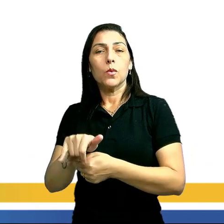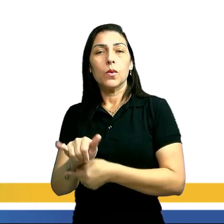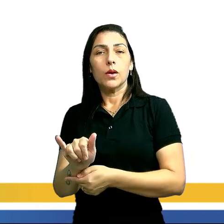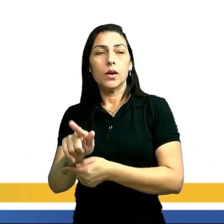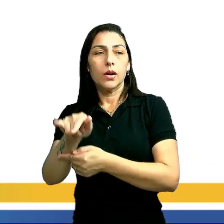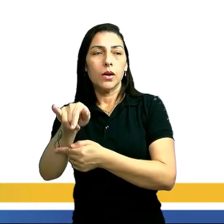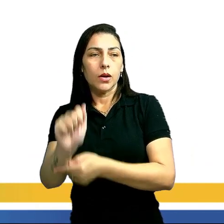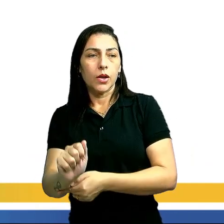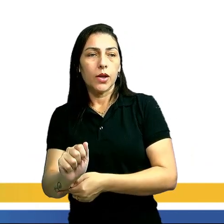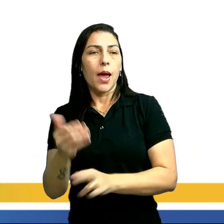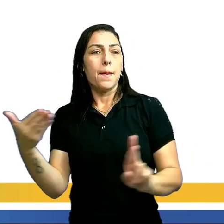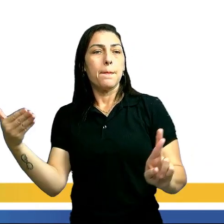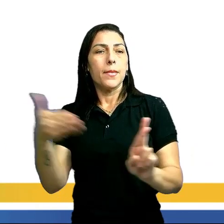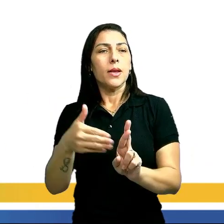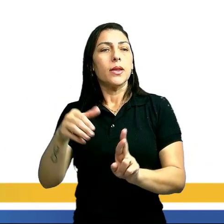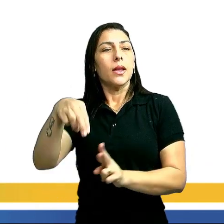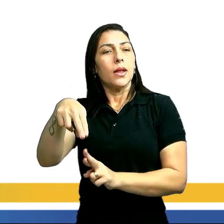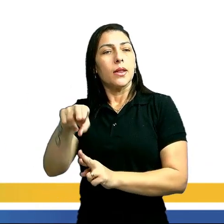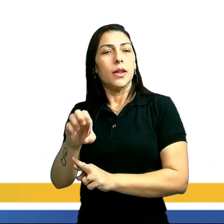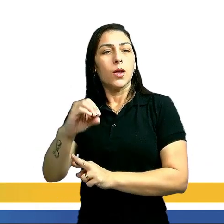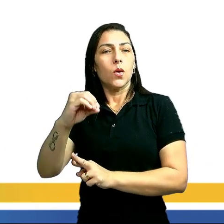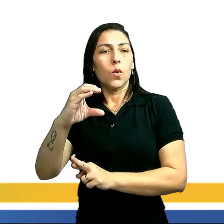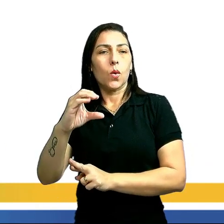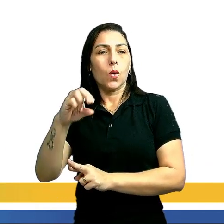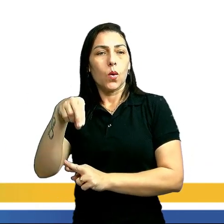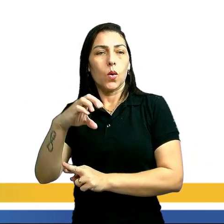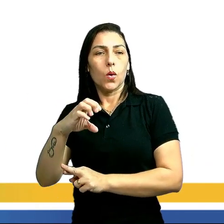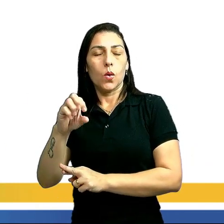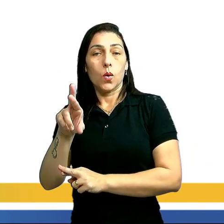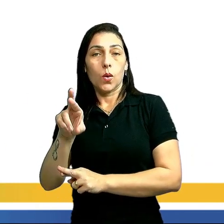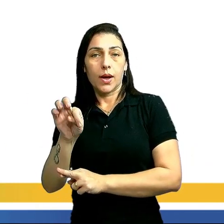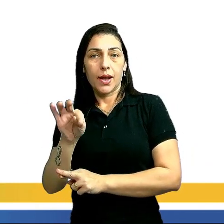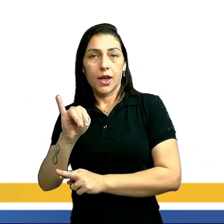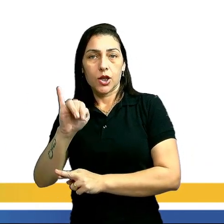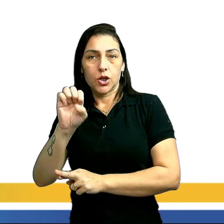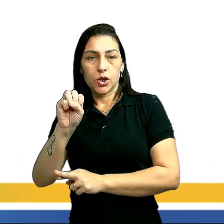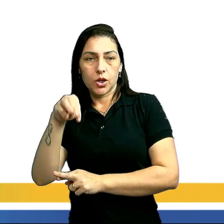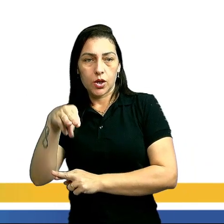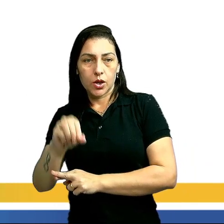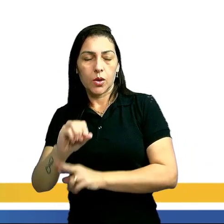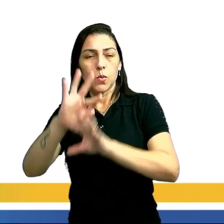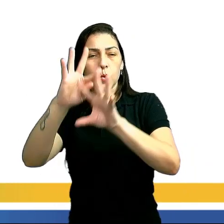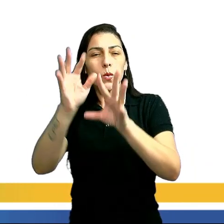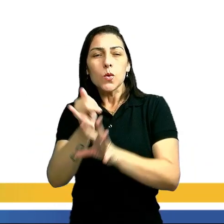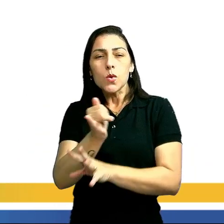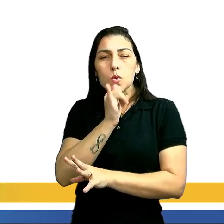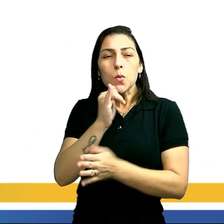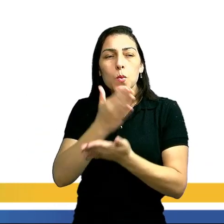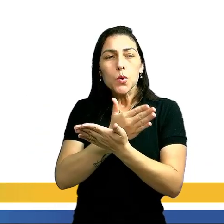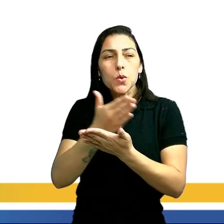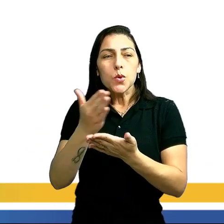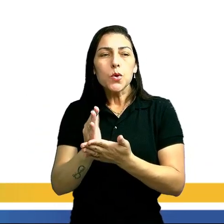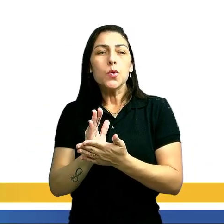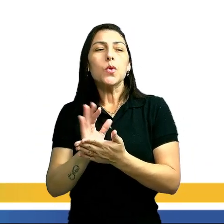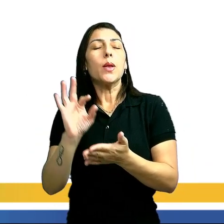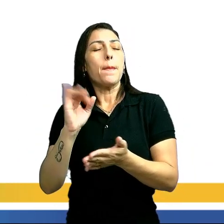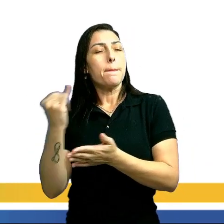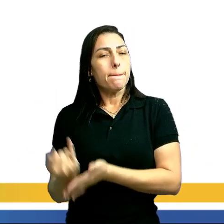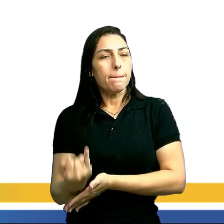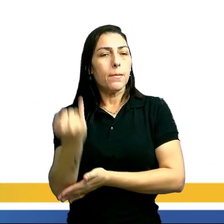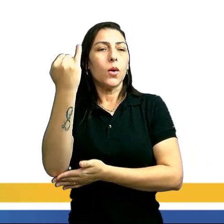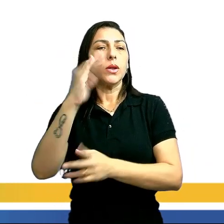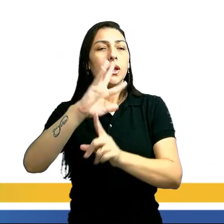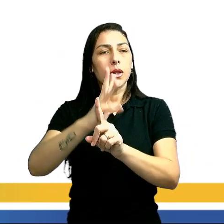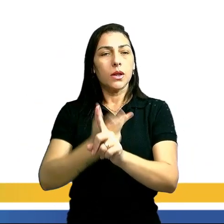por Lygia Clark, representante do neoconcretismo, exemplifica o início de uma vertente importante